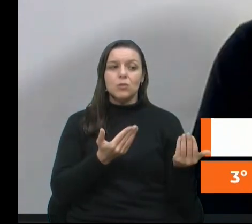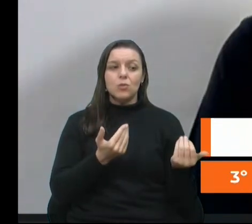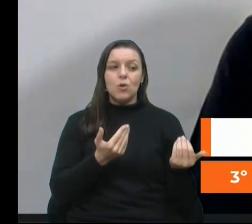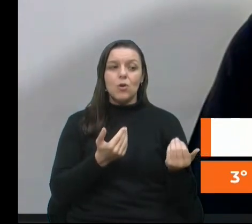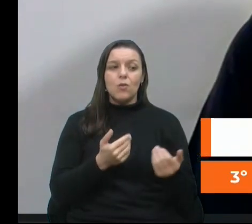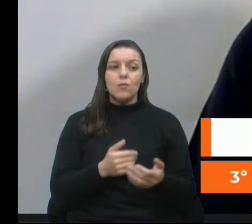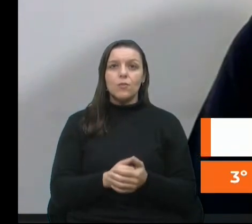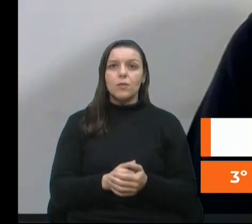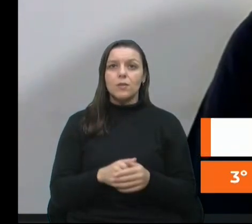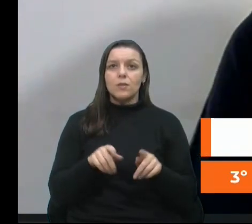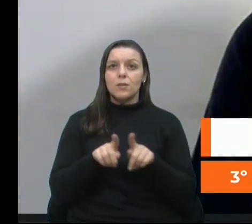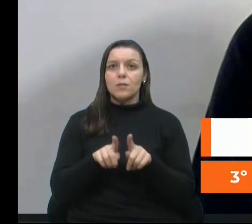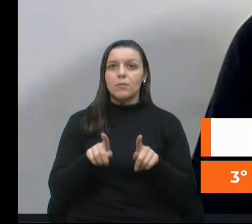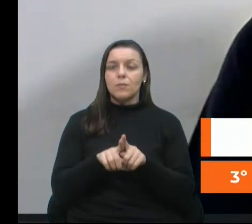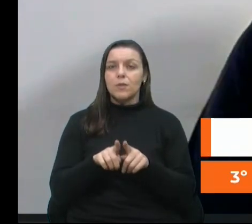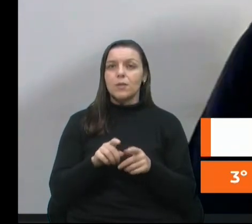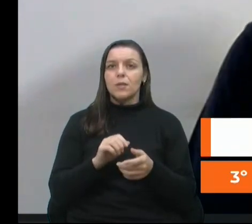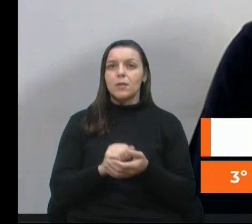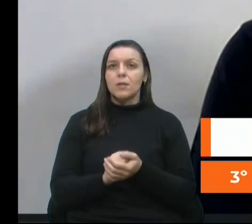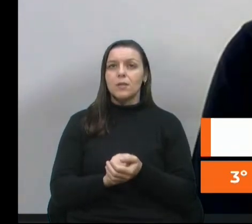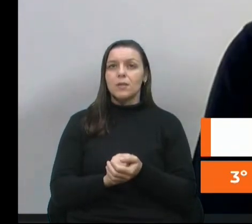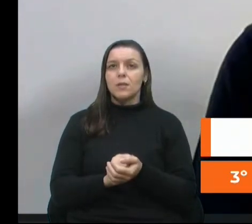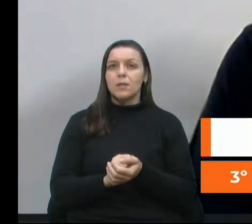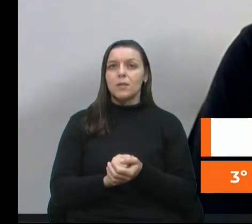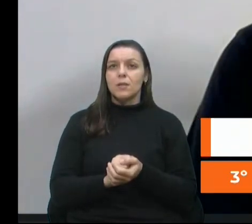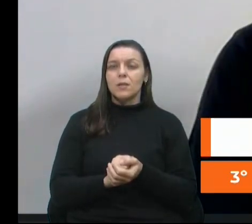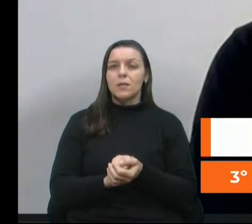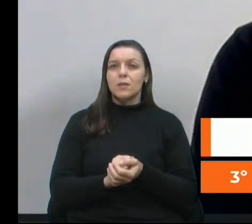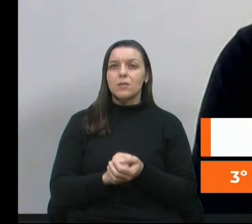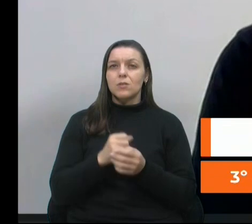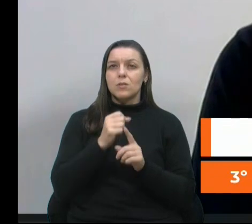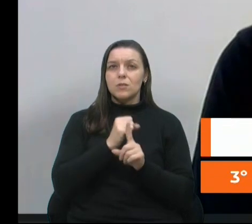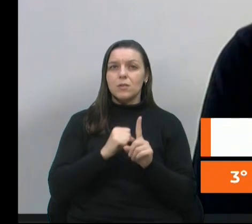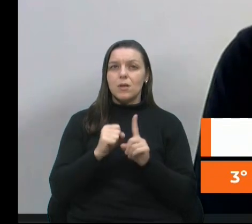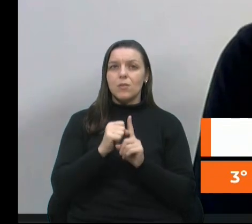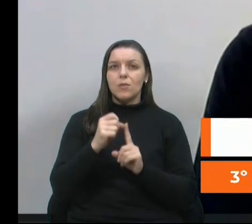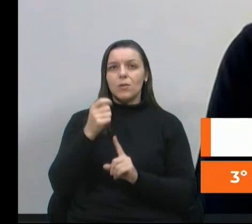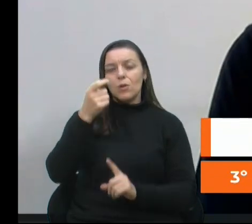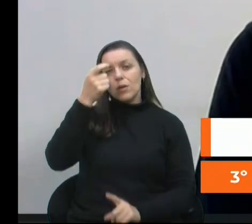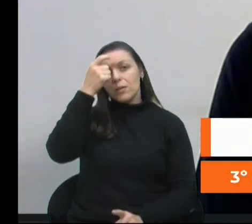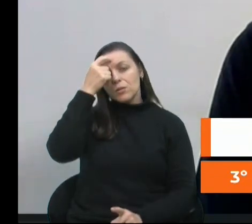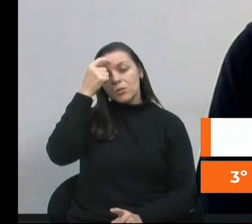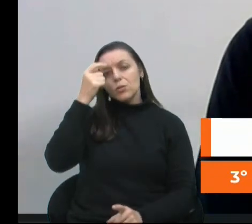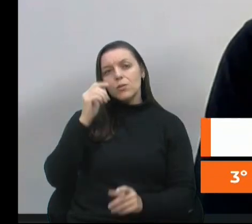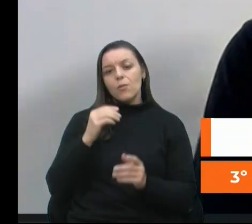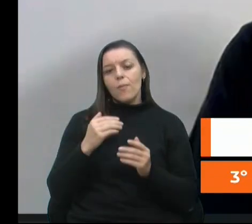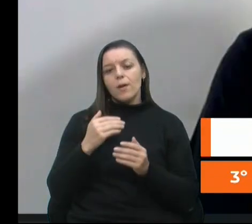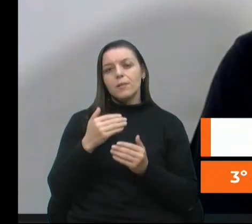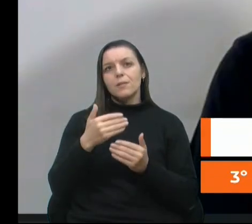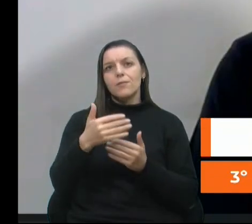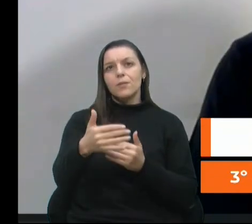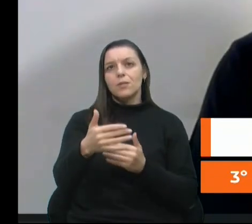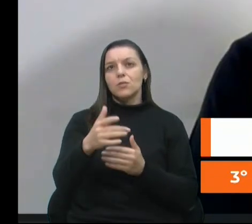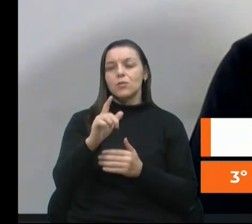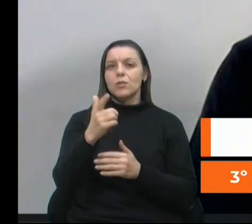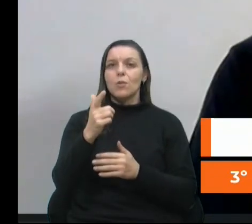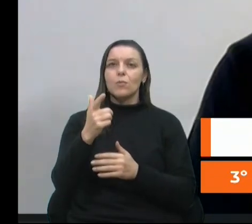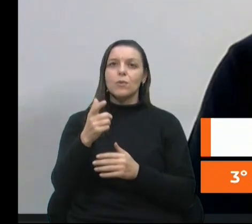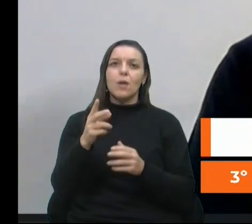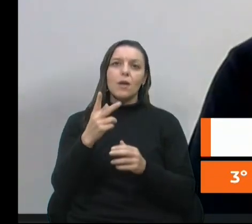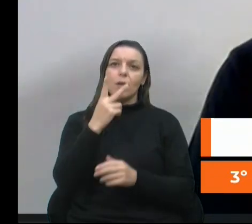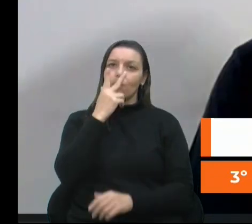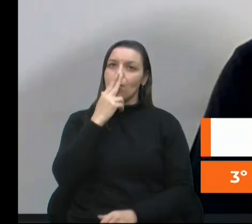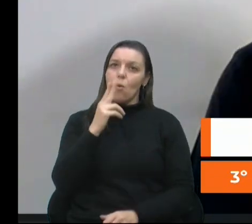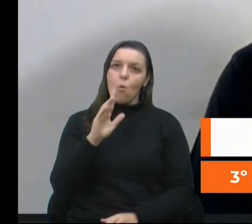superdotado que tem uma idade emocional, uma idade social e uma idade cognitiva mais à frente, ele não vai estar entre